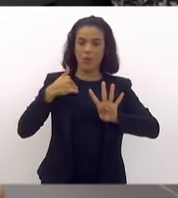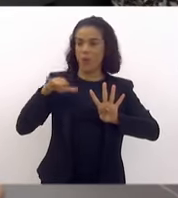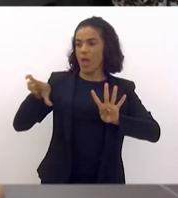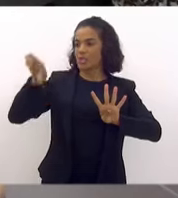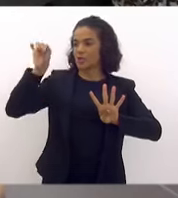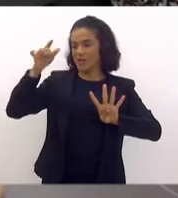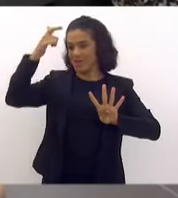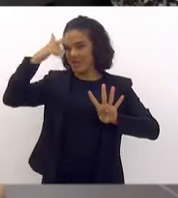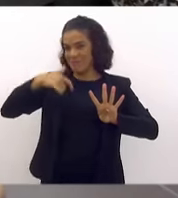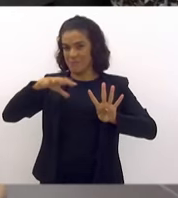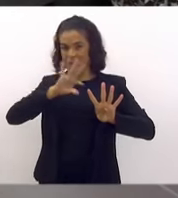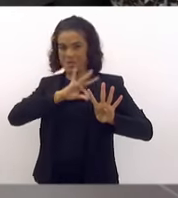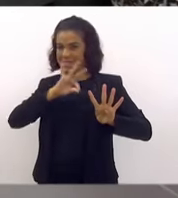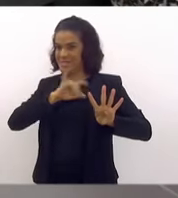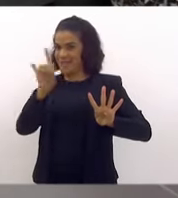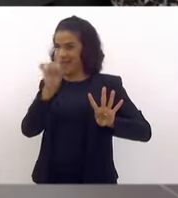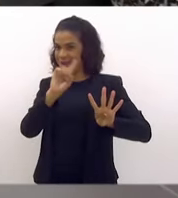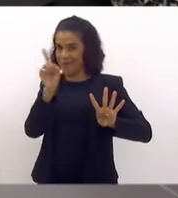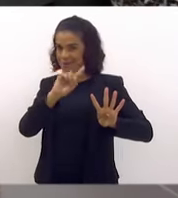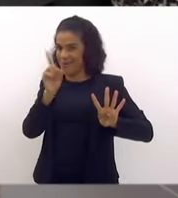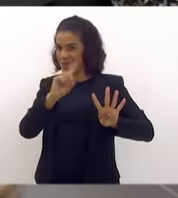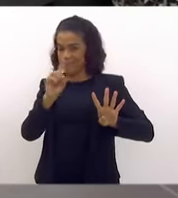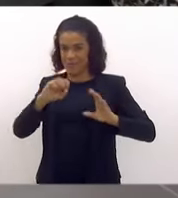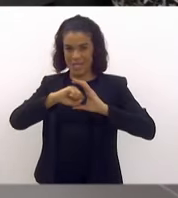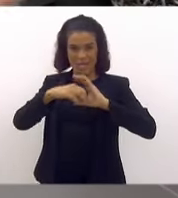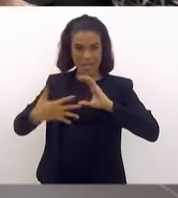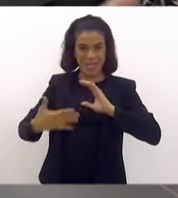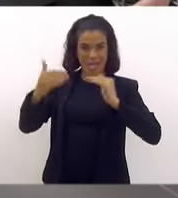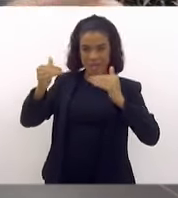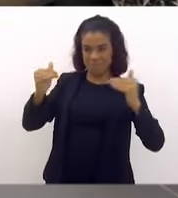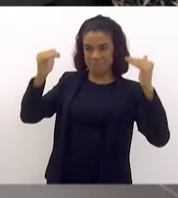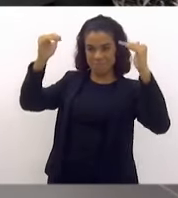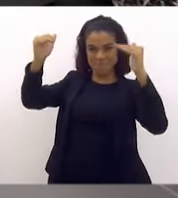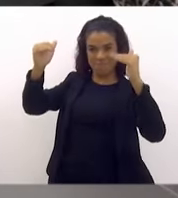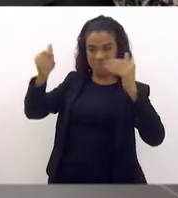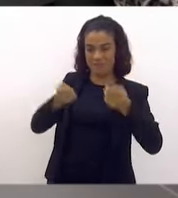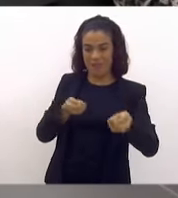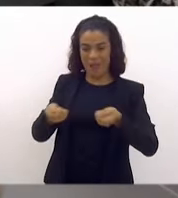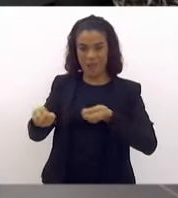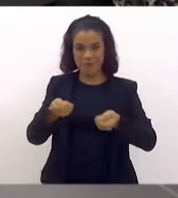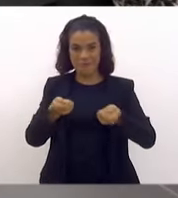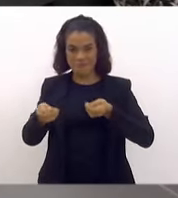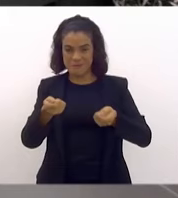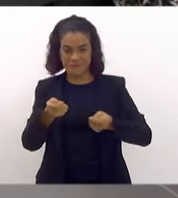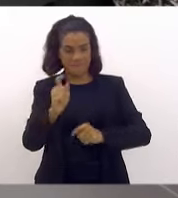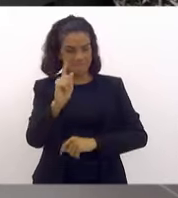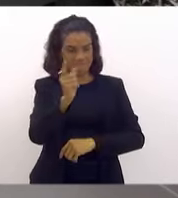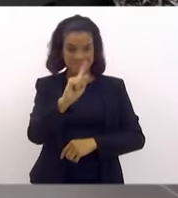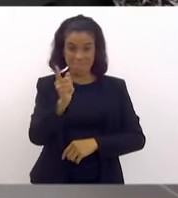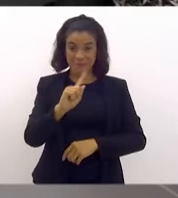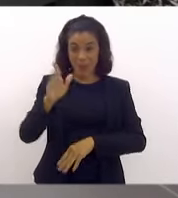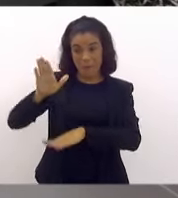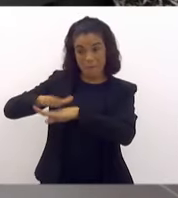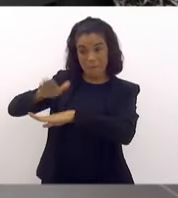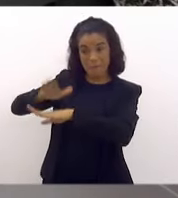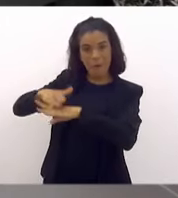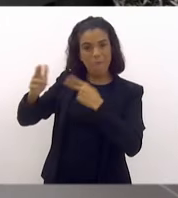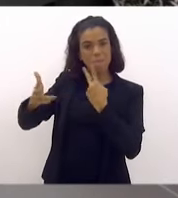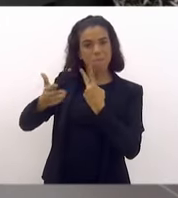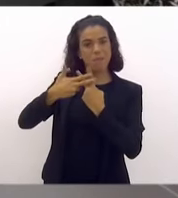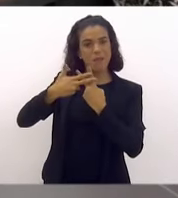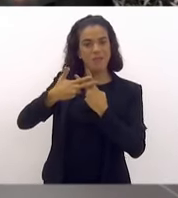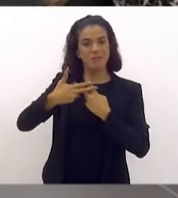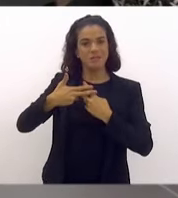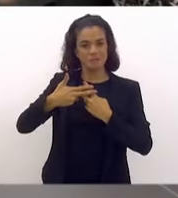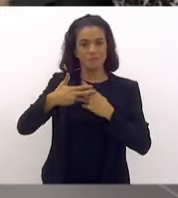pelo policial critério da autoridade que tá ali conduzindo o preso até a sala de audiência é o próprio preso que